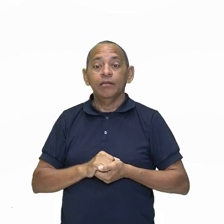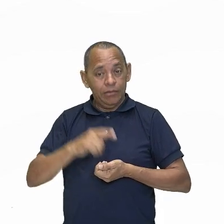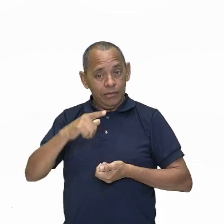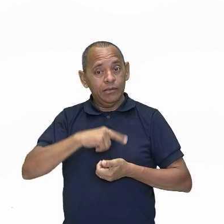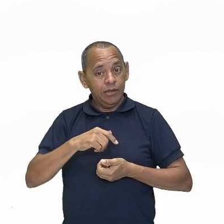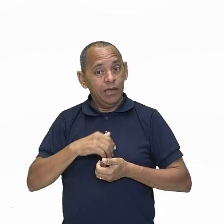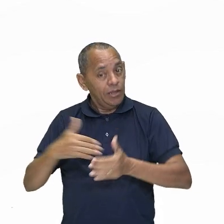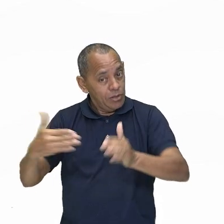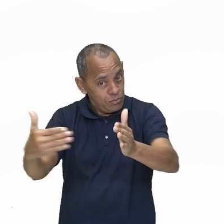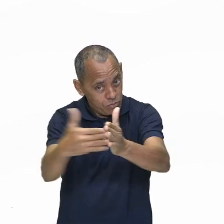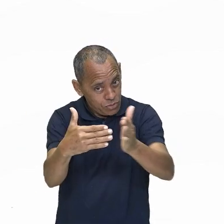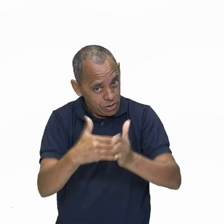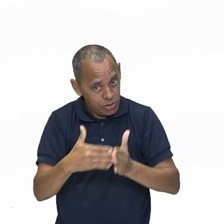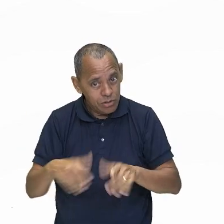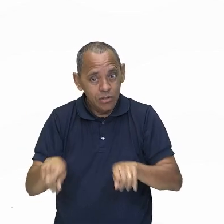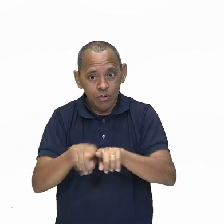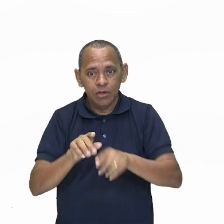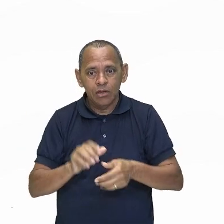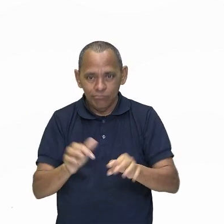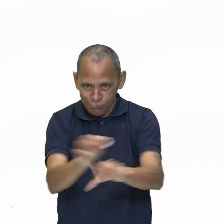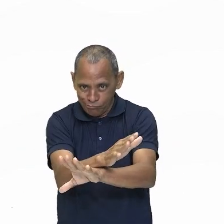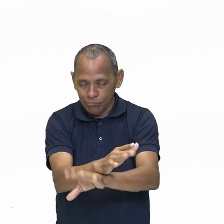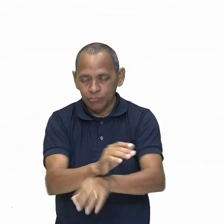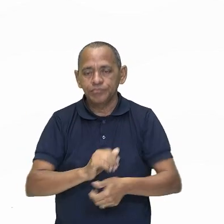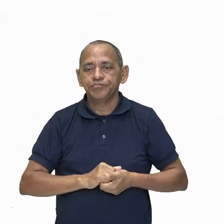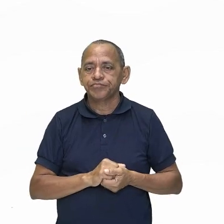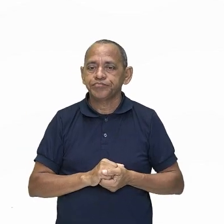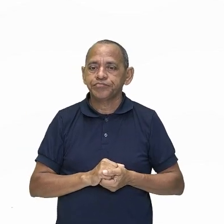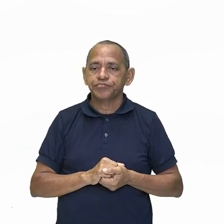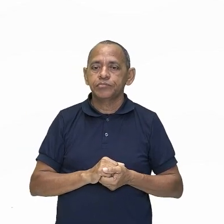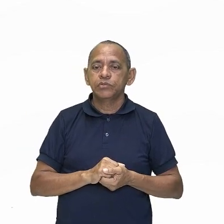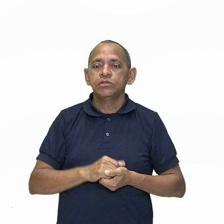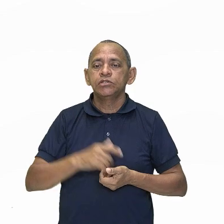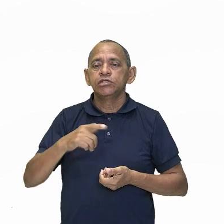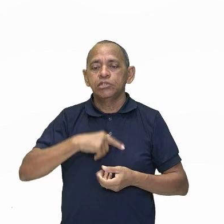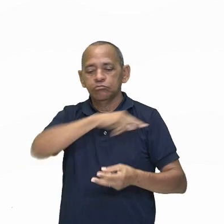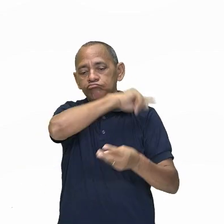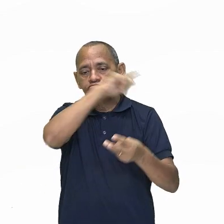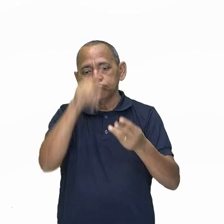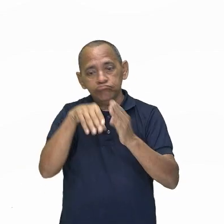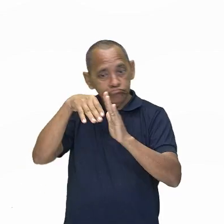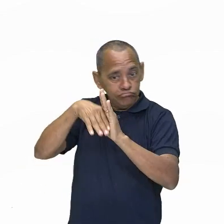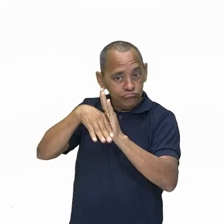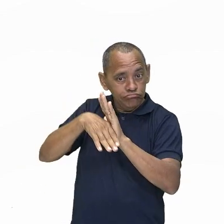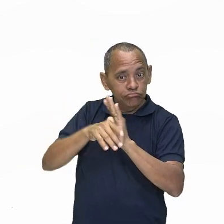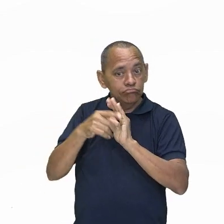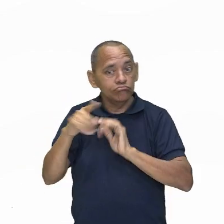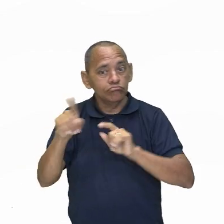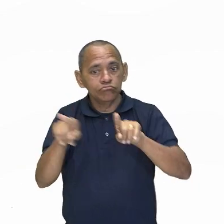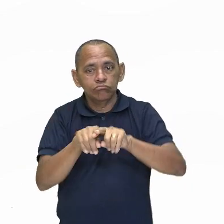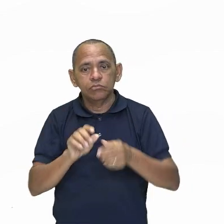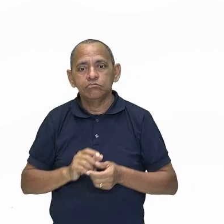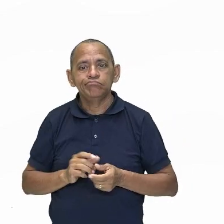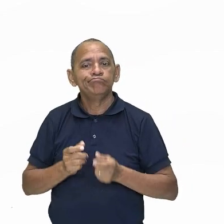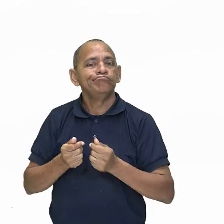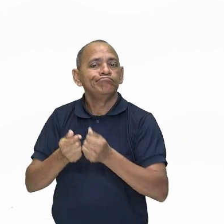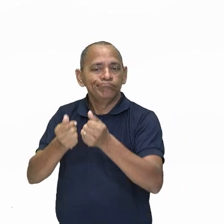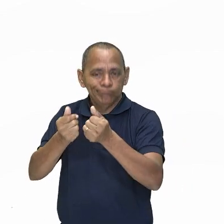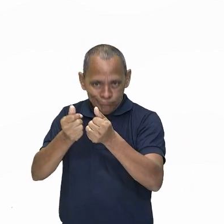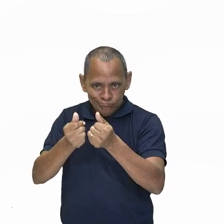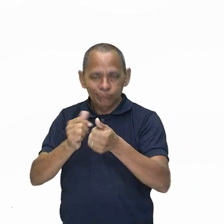de produção de energia. Também temos outra desvantagem, elevados custos de